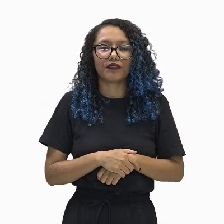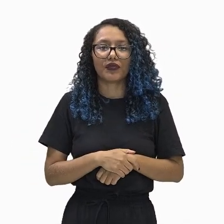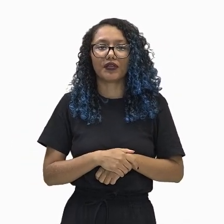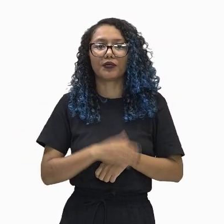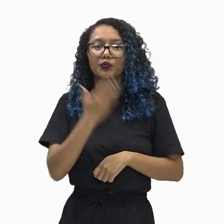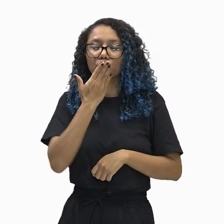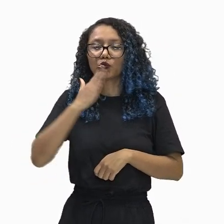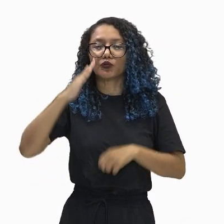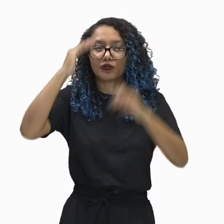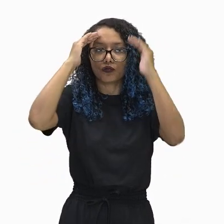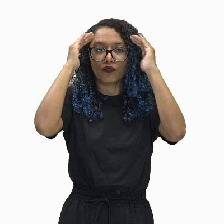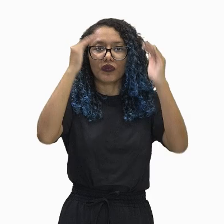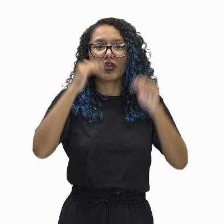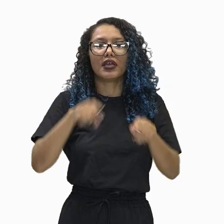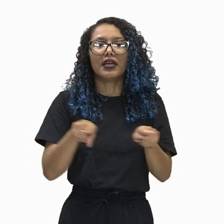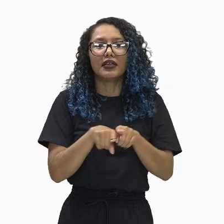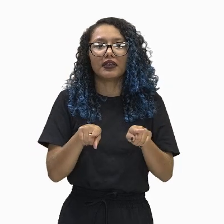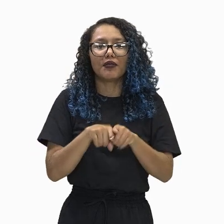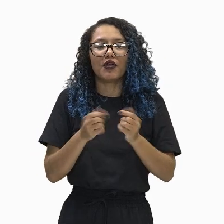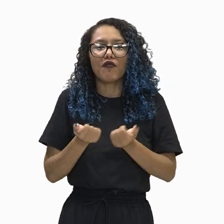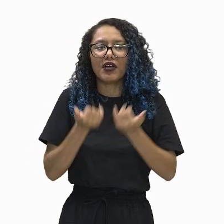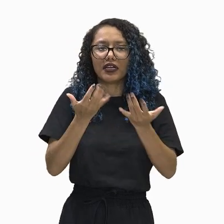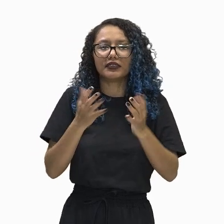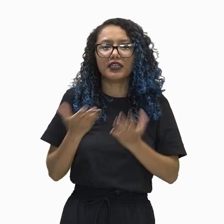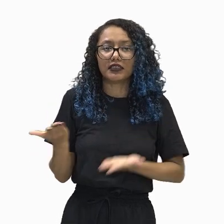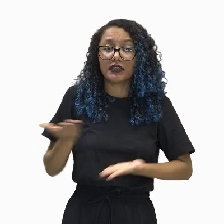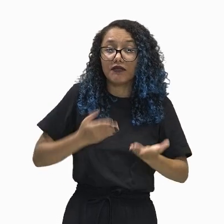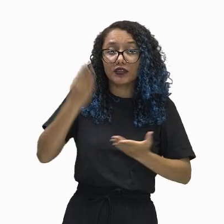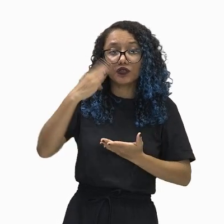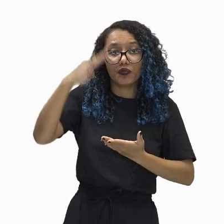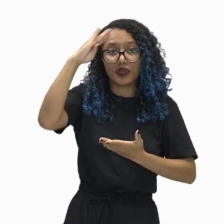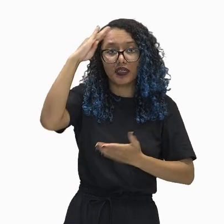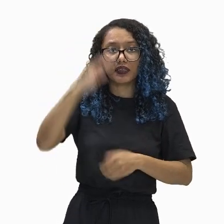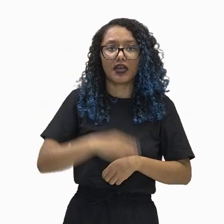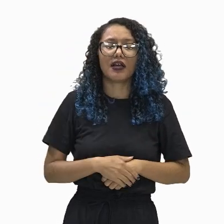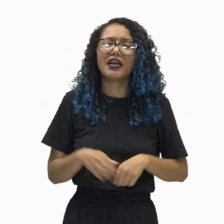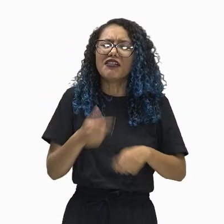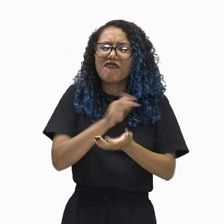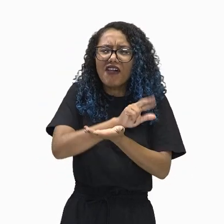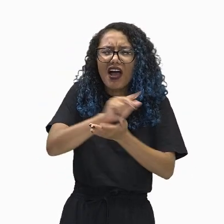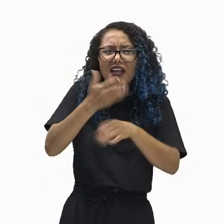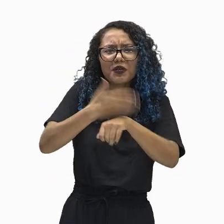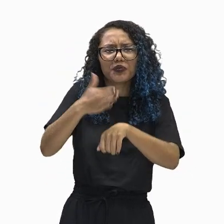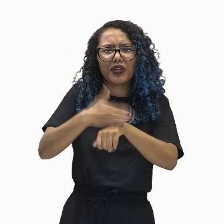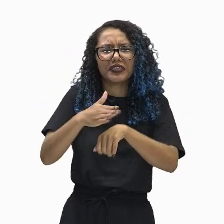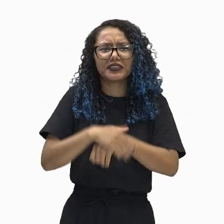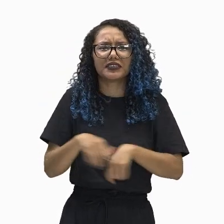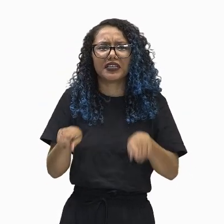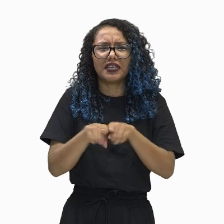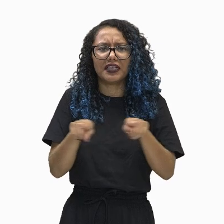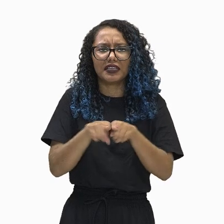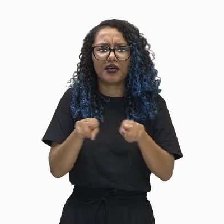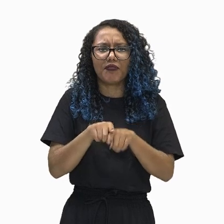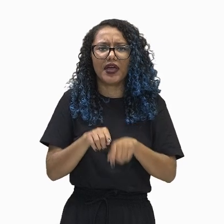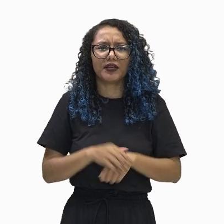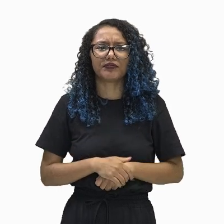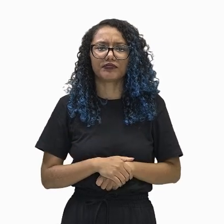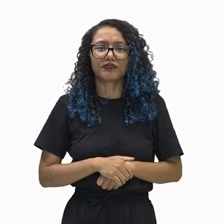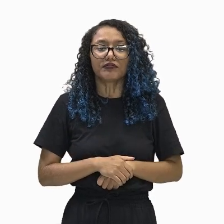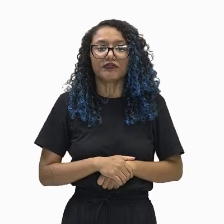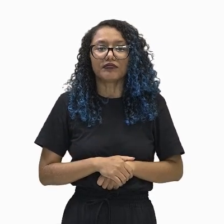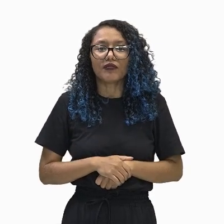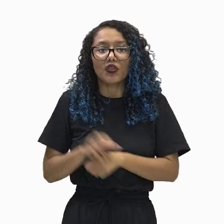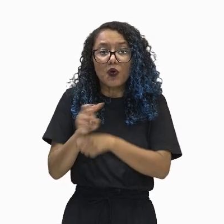sempre os suzeranos eram os proprietários de uma vasta área de distribuição de terras a cargos a seus vassalos, em troca de um juramento